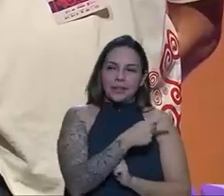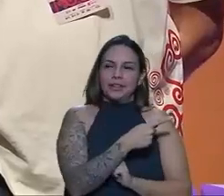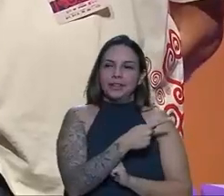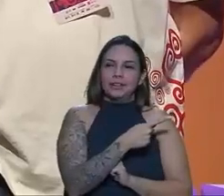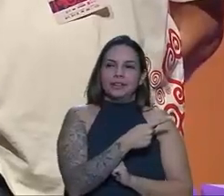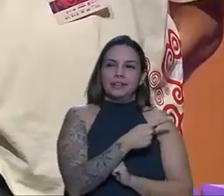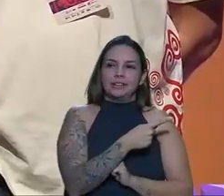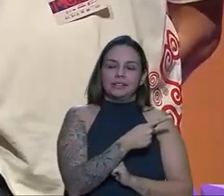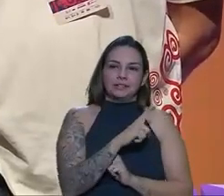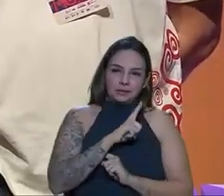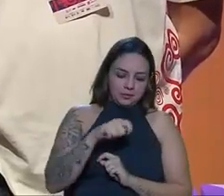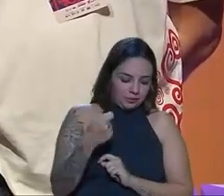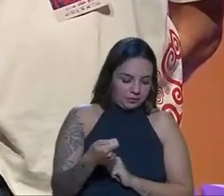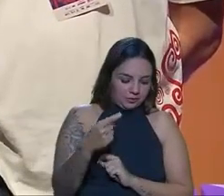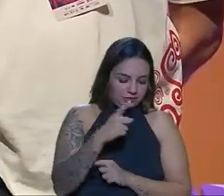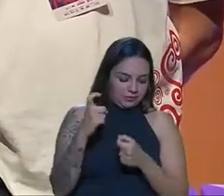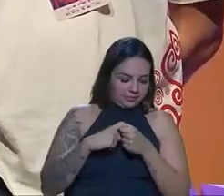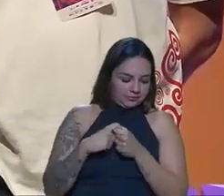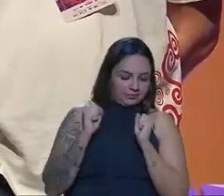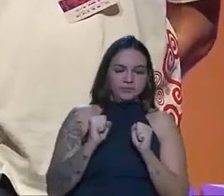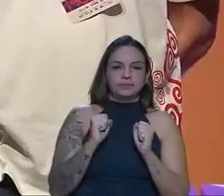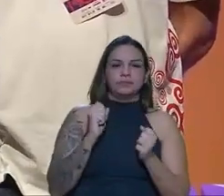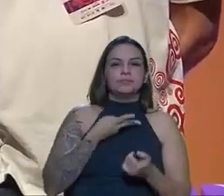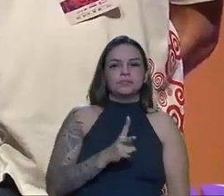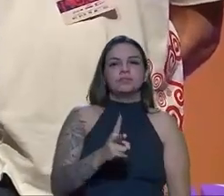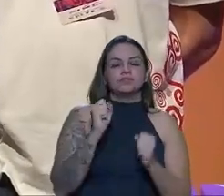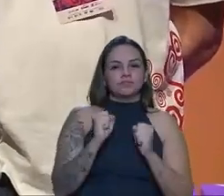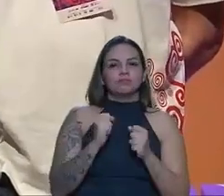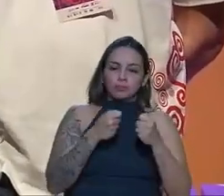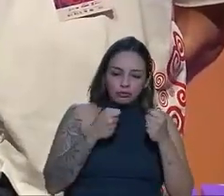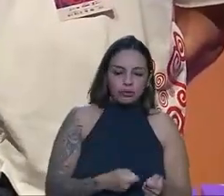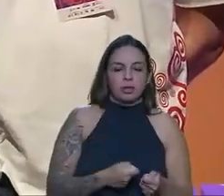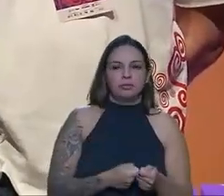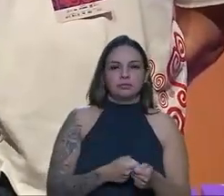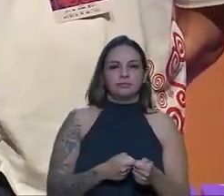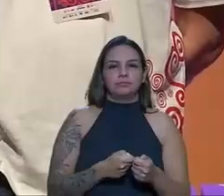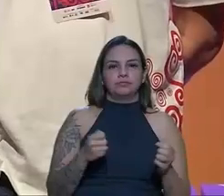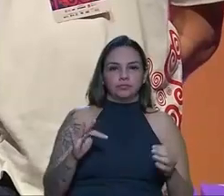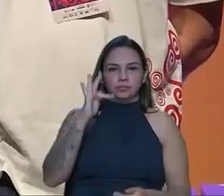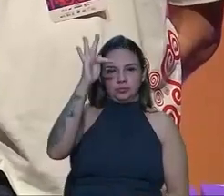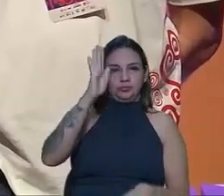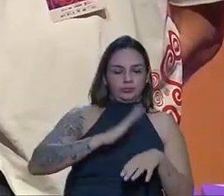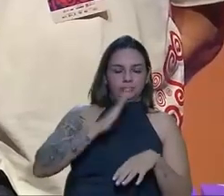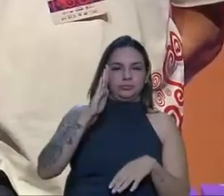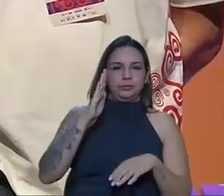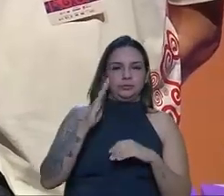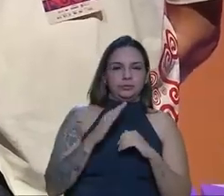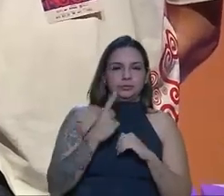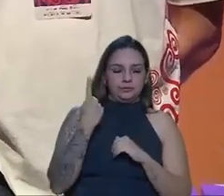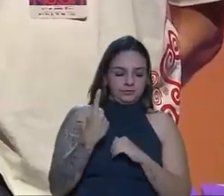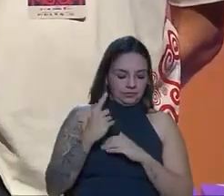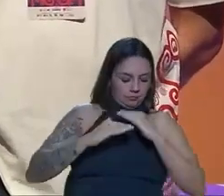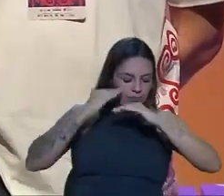colocou aqui, sinalizando que essa parceria ela pode se continuar, pode se firmar e concretizar em futuros maiores, até com